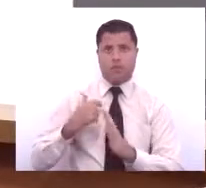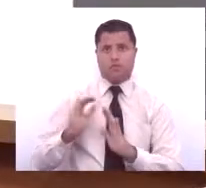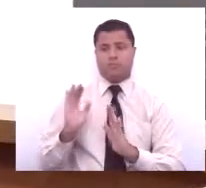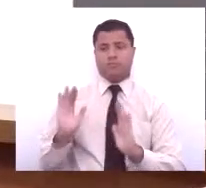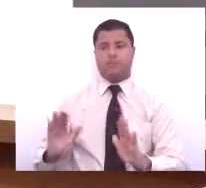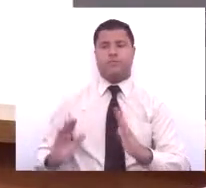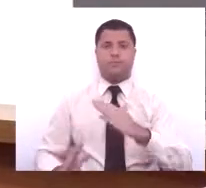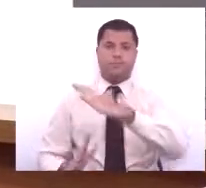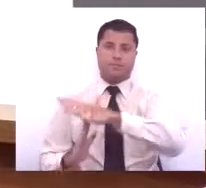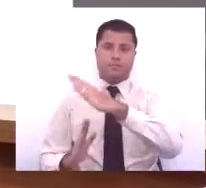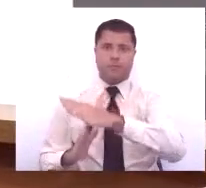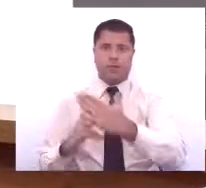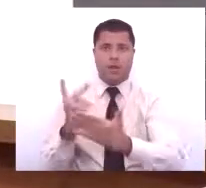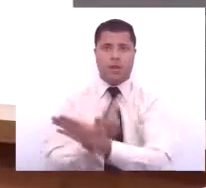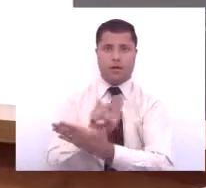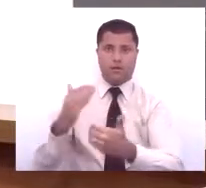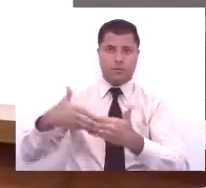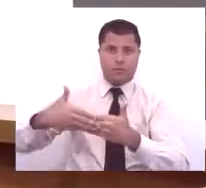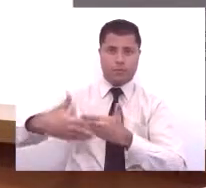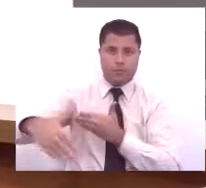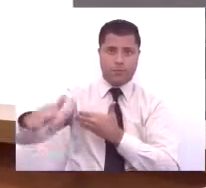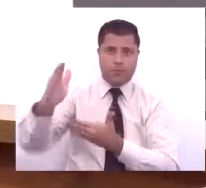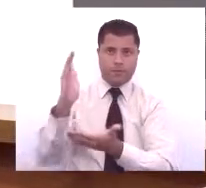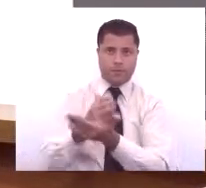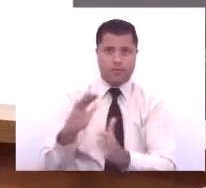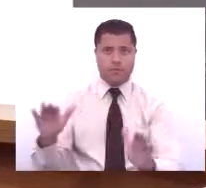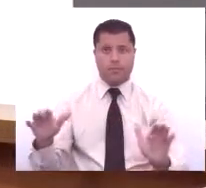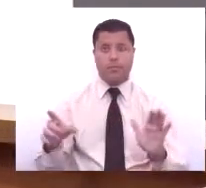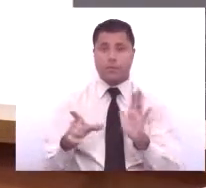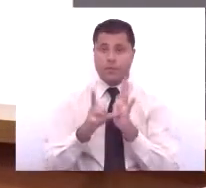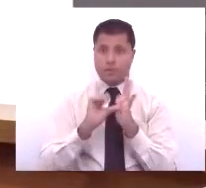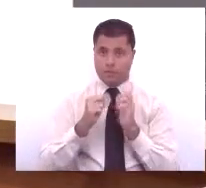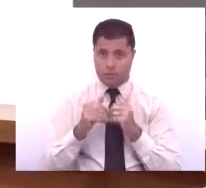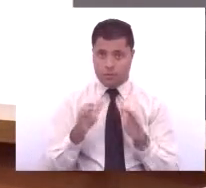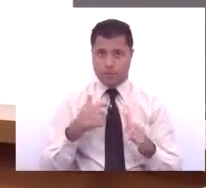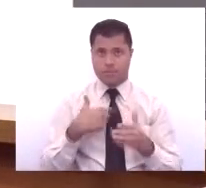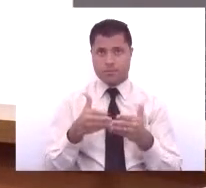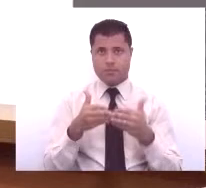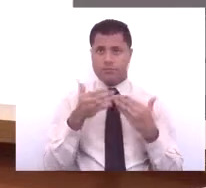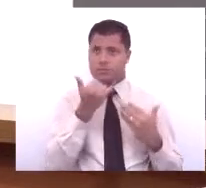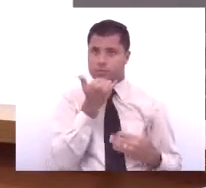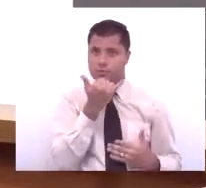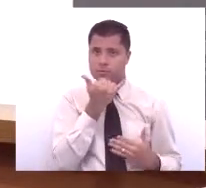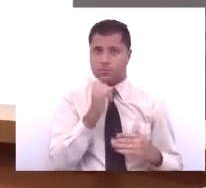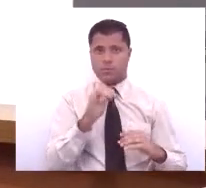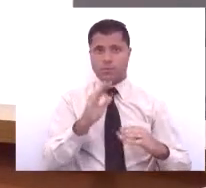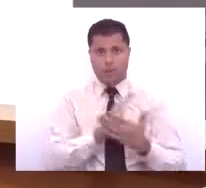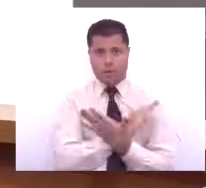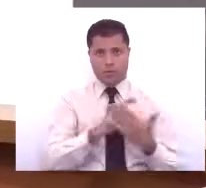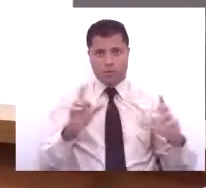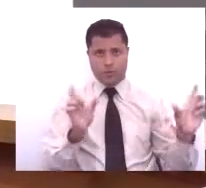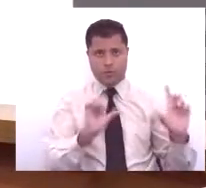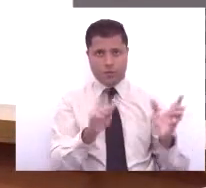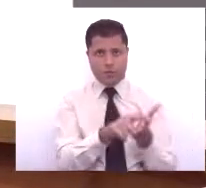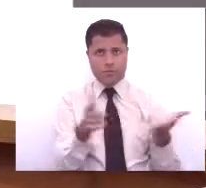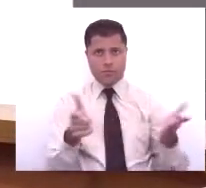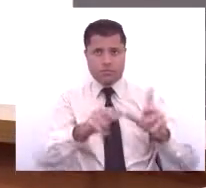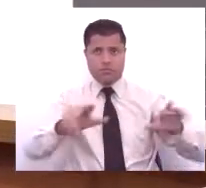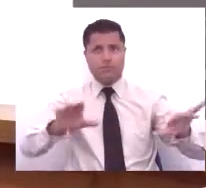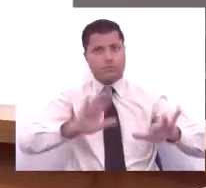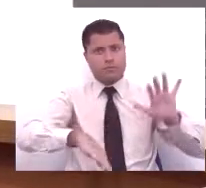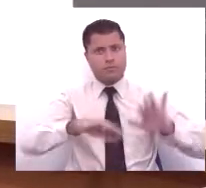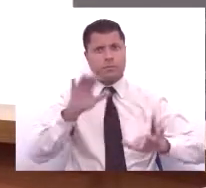Antes aqui de mencionar, eu peço aqui, senhor presidente, desculpas aos órgãos de imprensa, contra os quais, no calor da